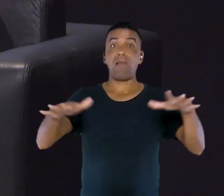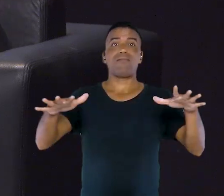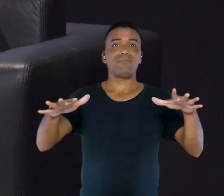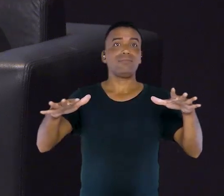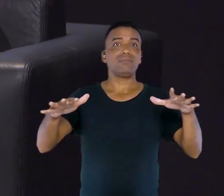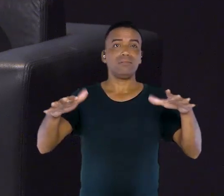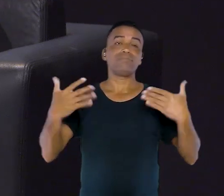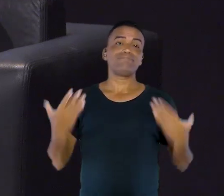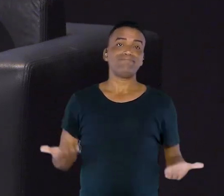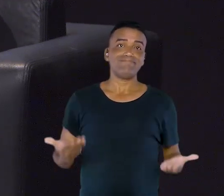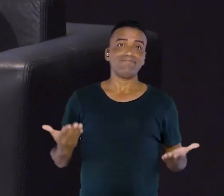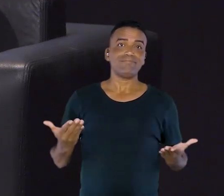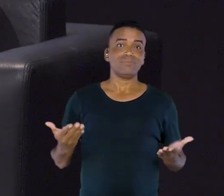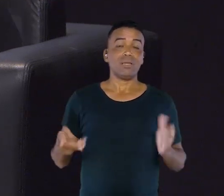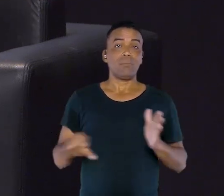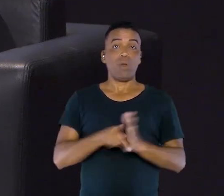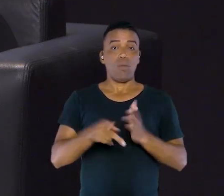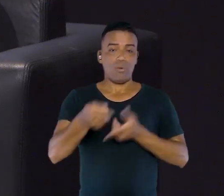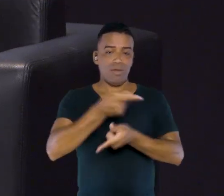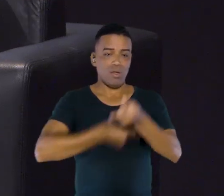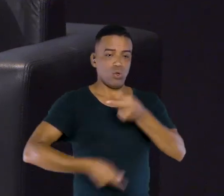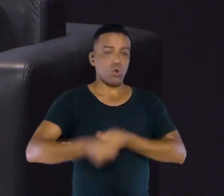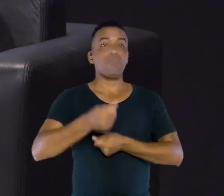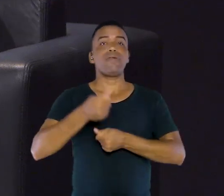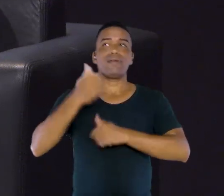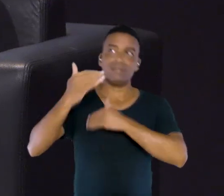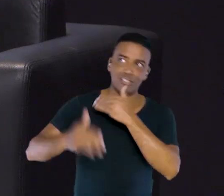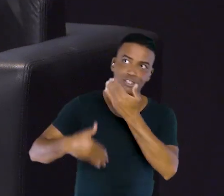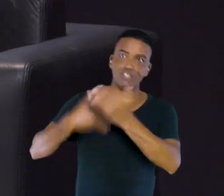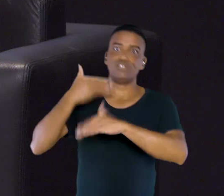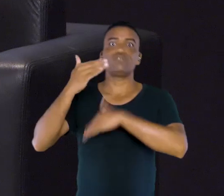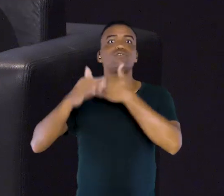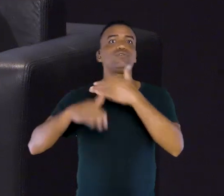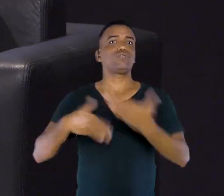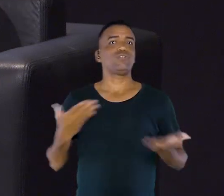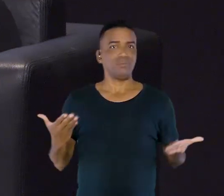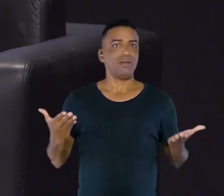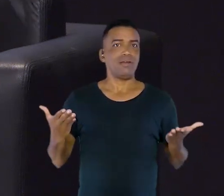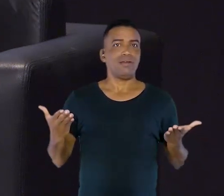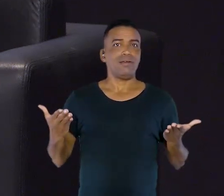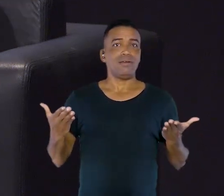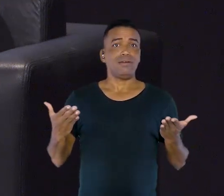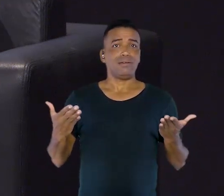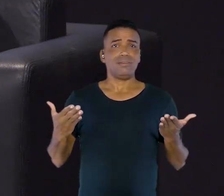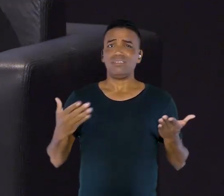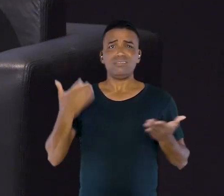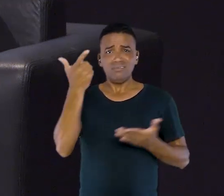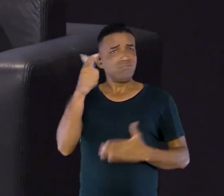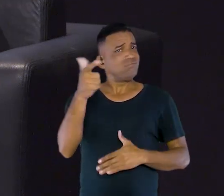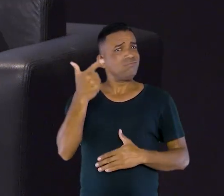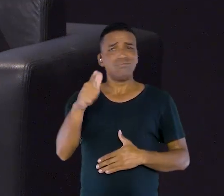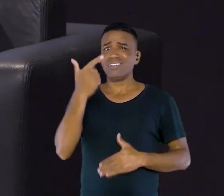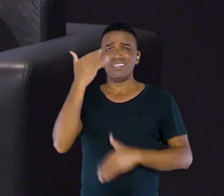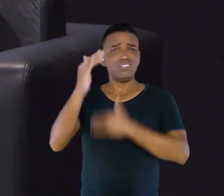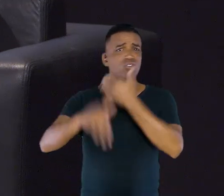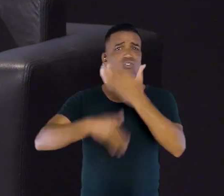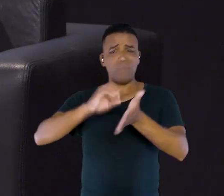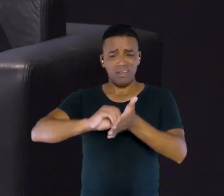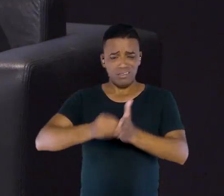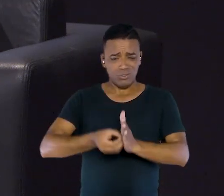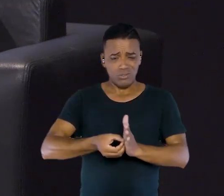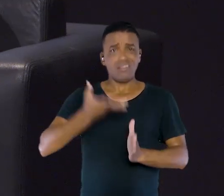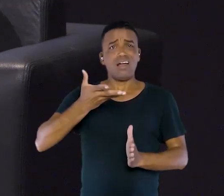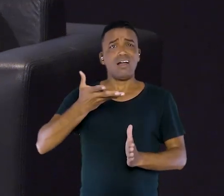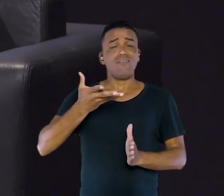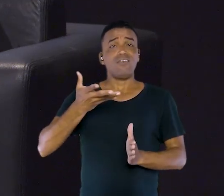vapor assim para frente, né? A questão da economia, desenvolvimento, dito desenvolvimento, não tem desenvolvimento